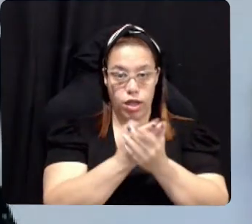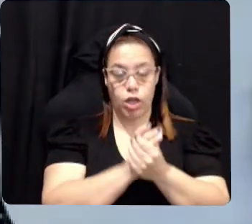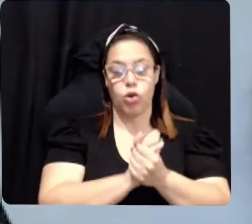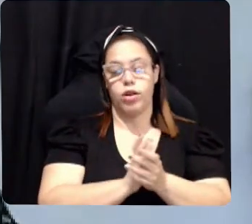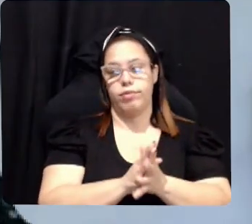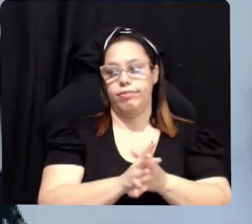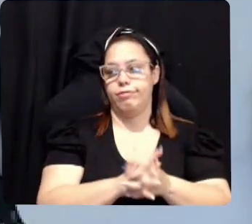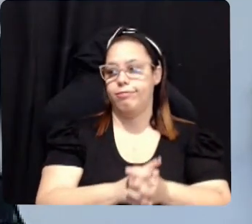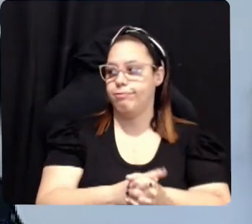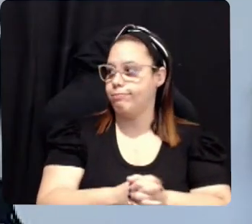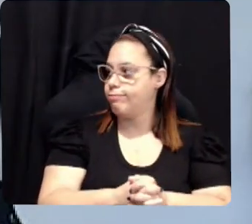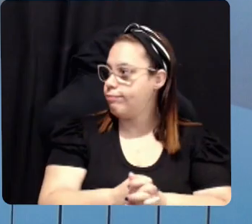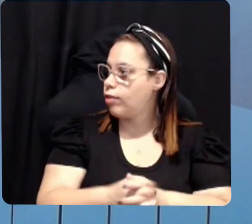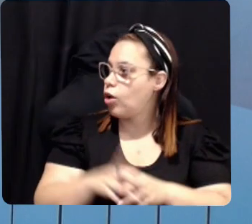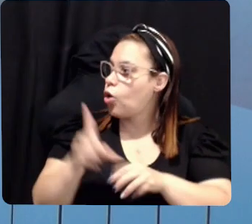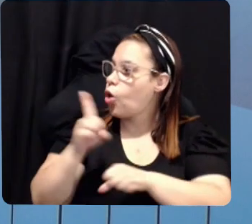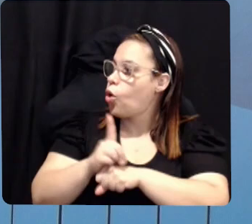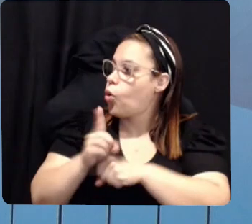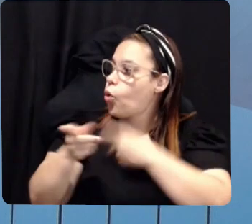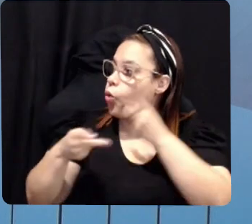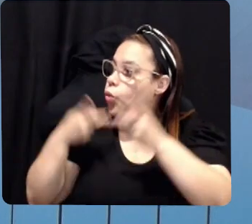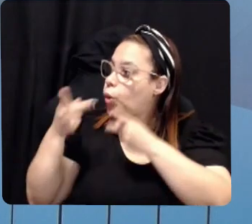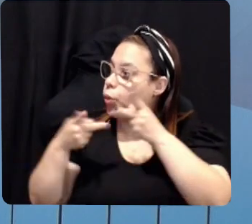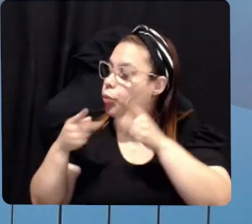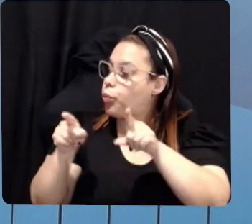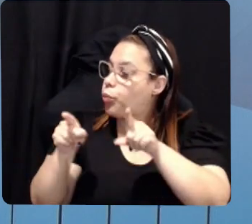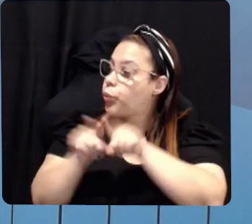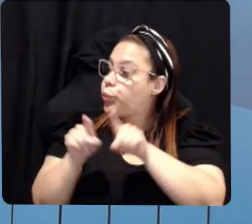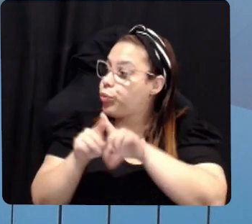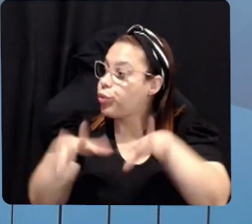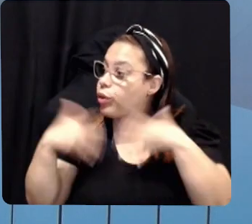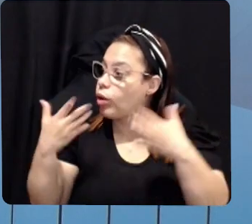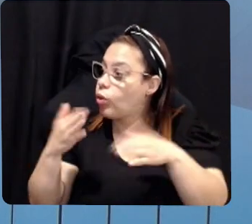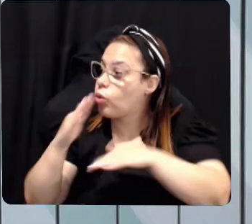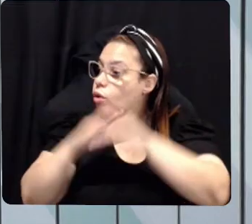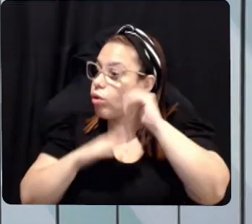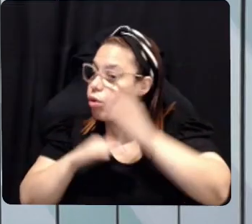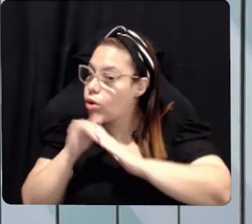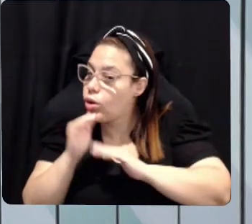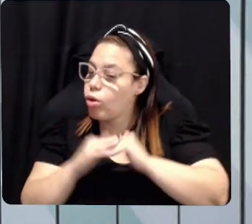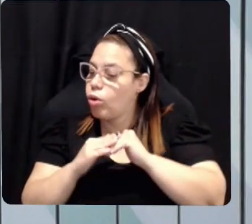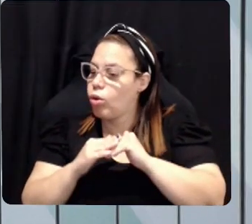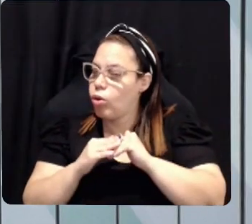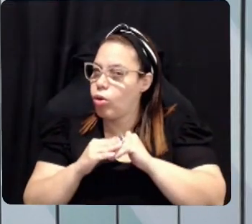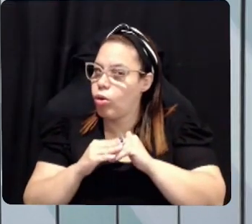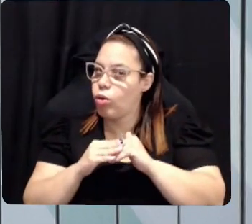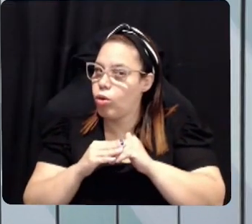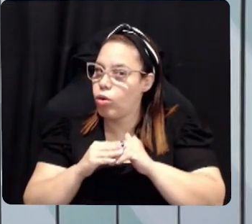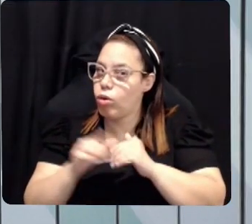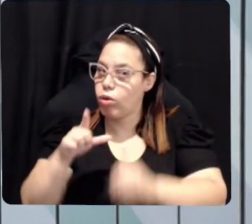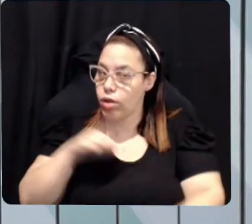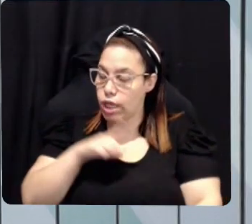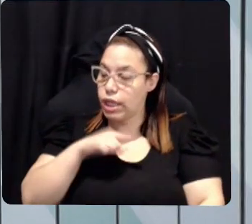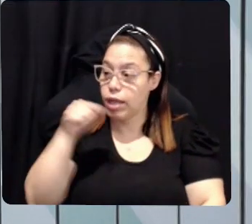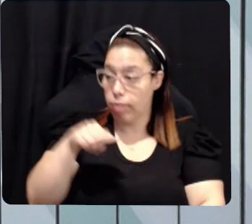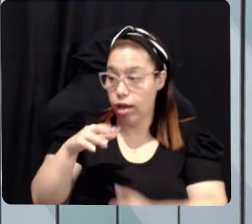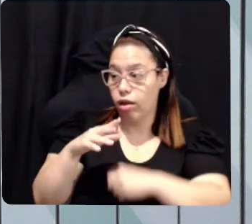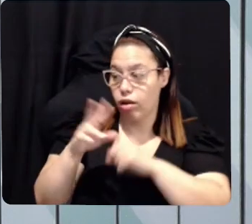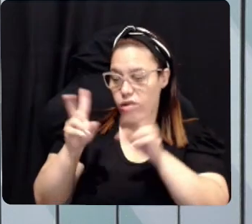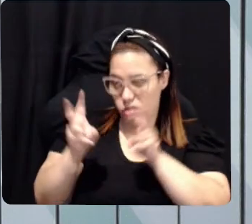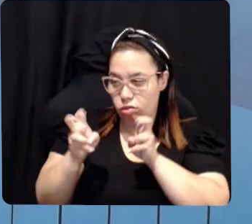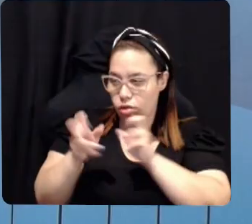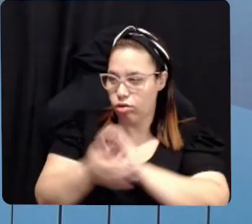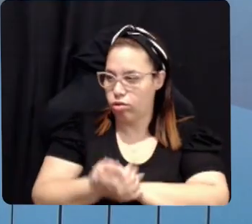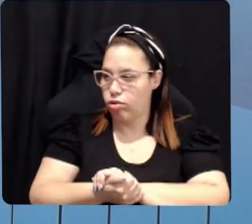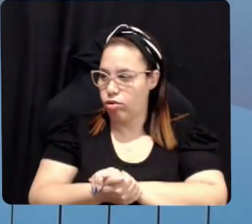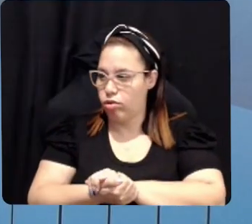a escola. E doutora, vamos falar um pouquinho também quais são os tratamentos que existem para a dislexia.